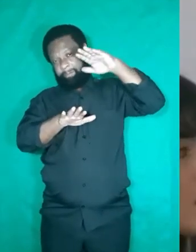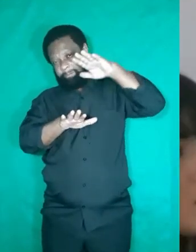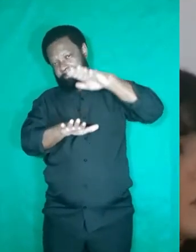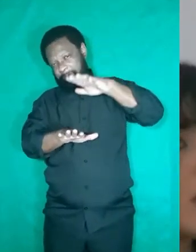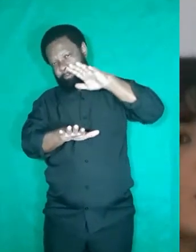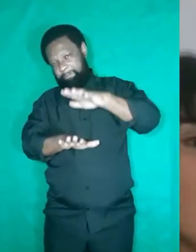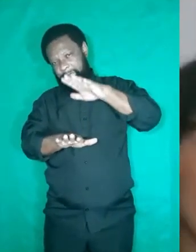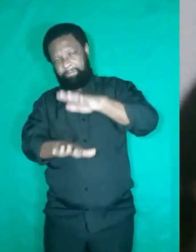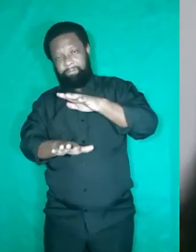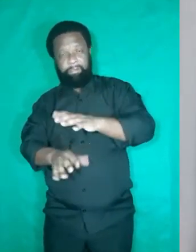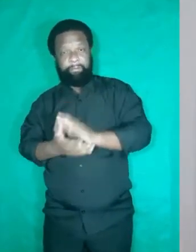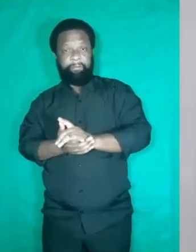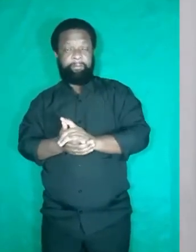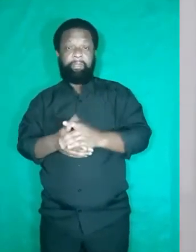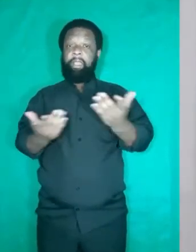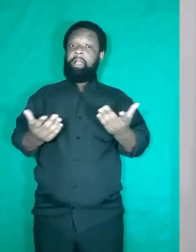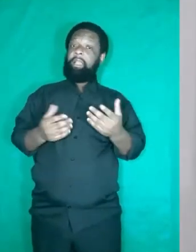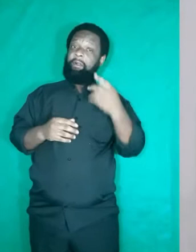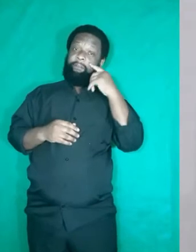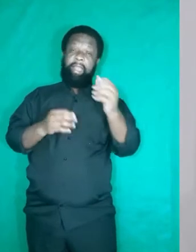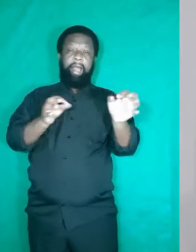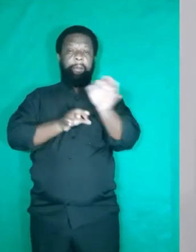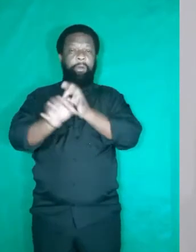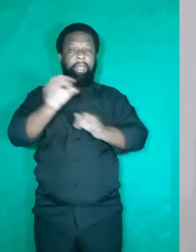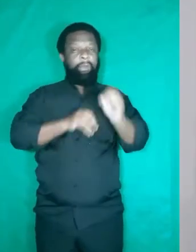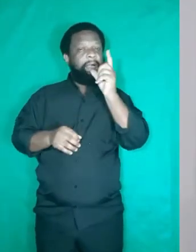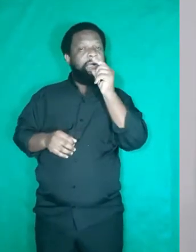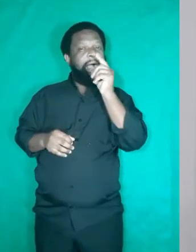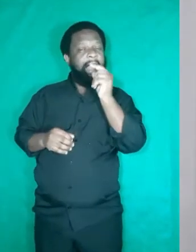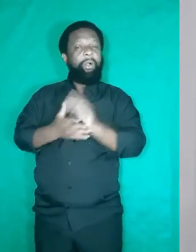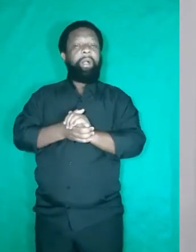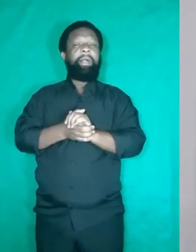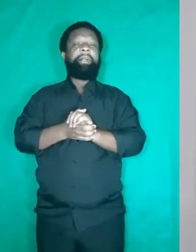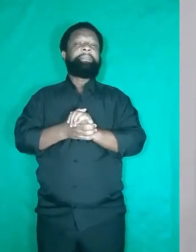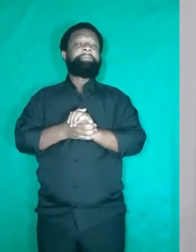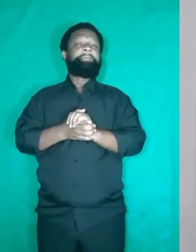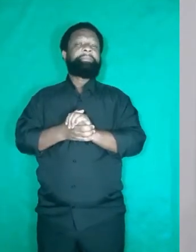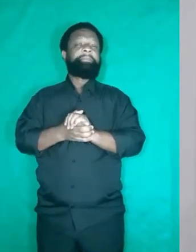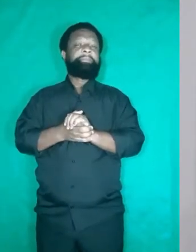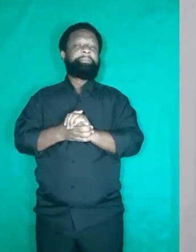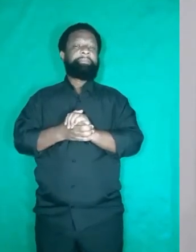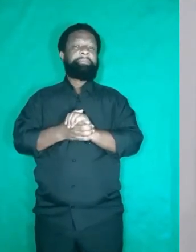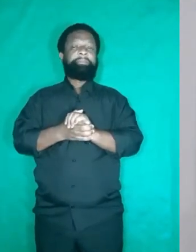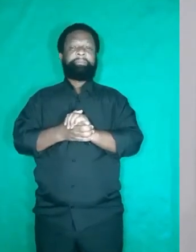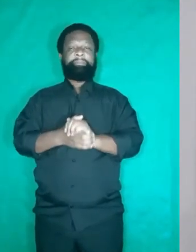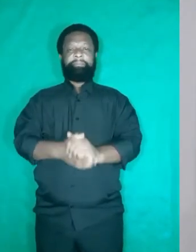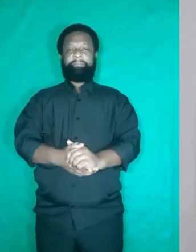para baixo. Bom, pessoal, a molécula de água, ela fica